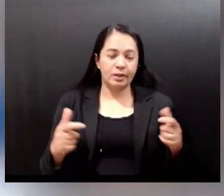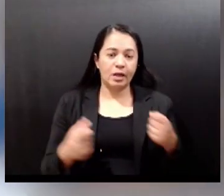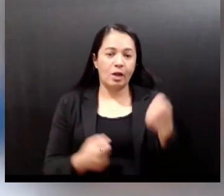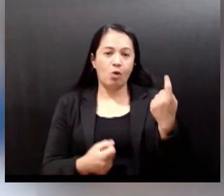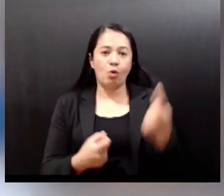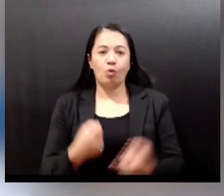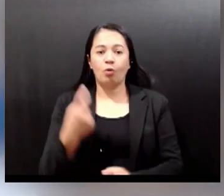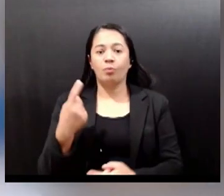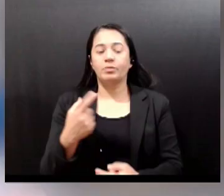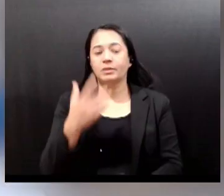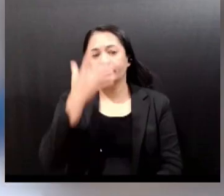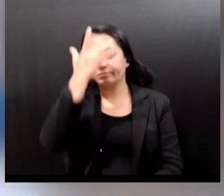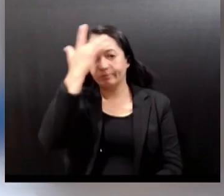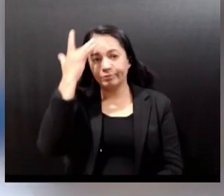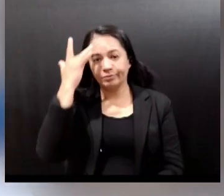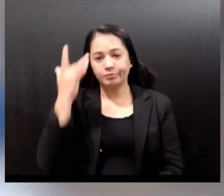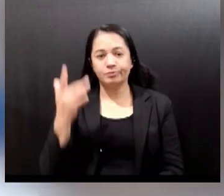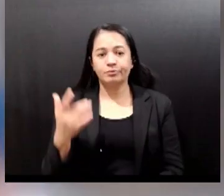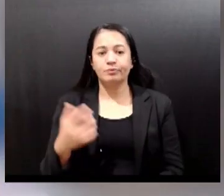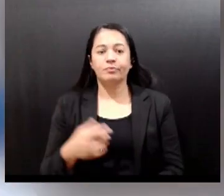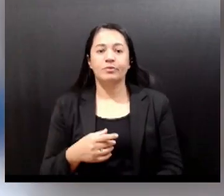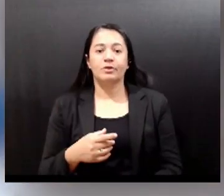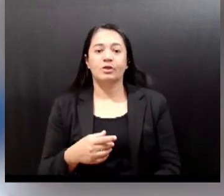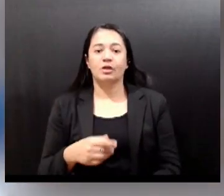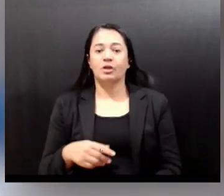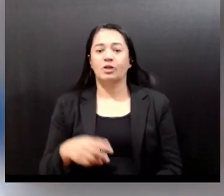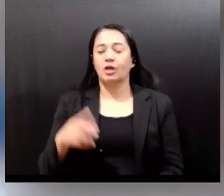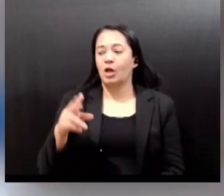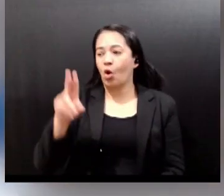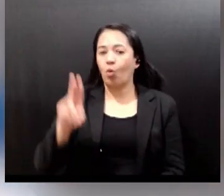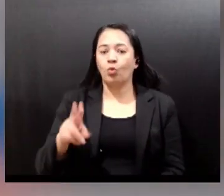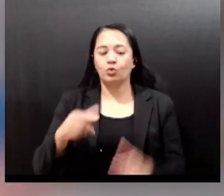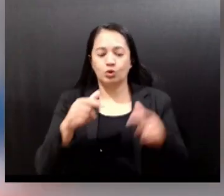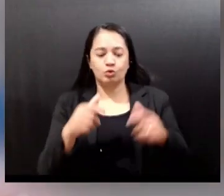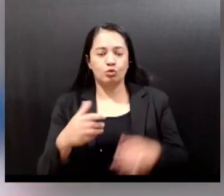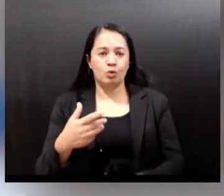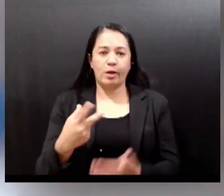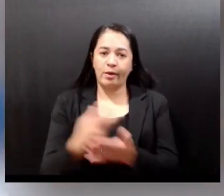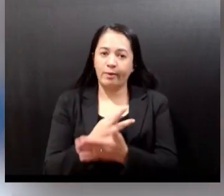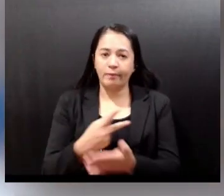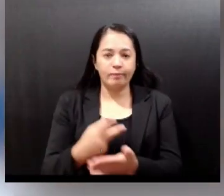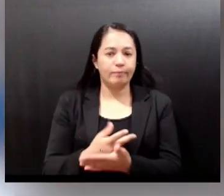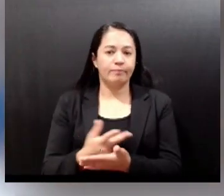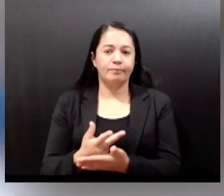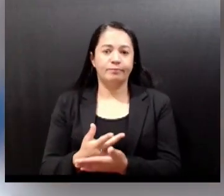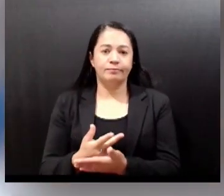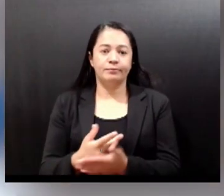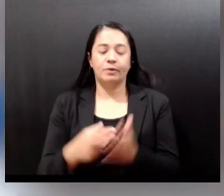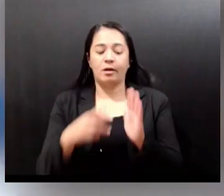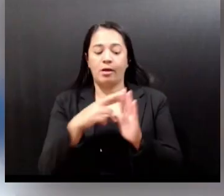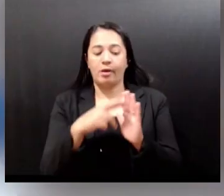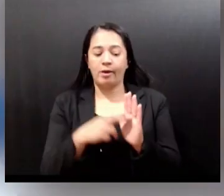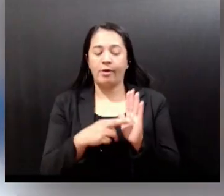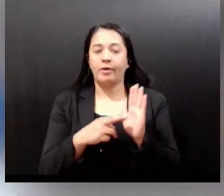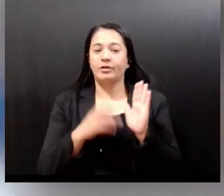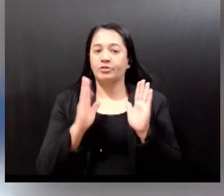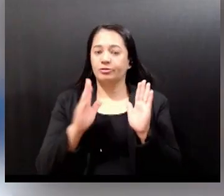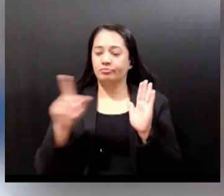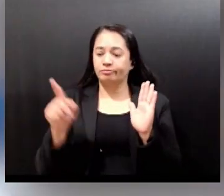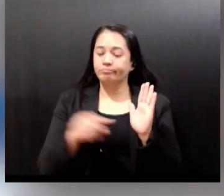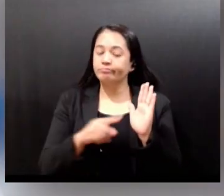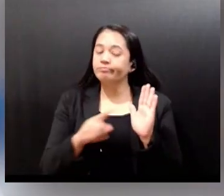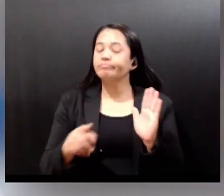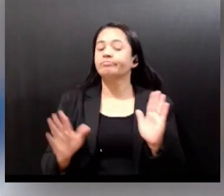inadvertidamente colocando o patinete em lugar errado, usando de forma indevida, a norma já proíbe. Agora,